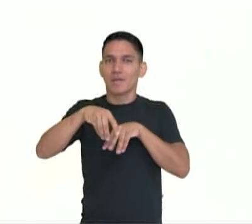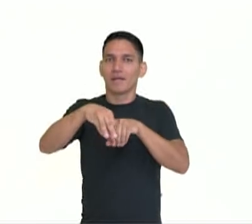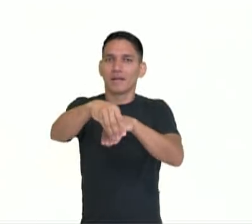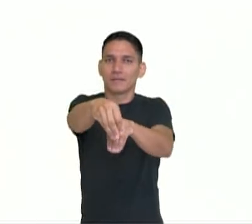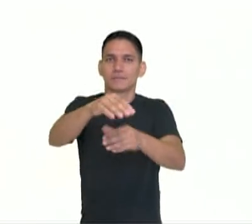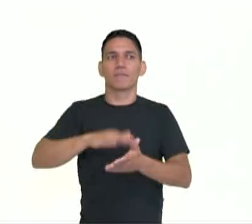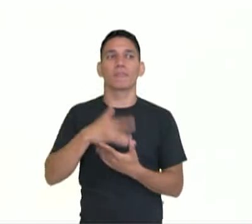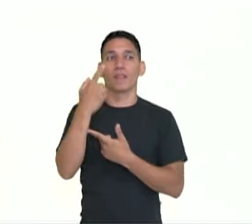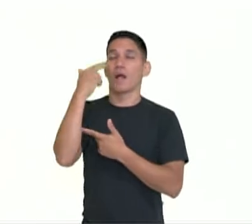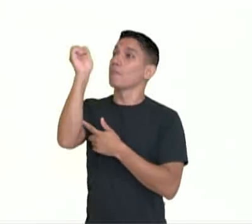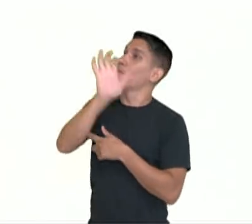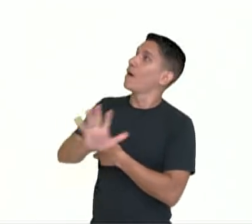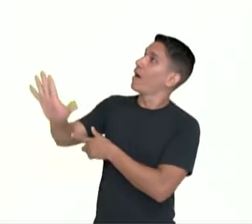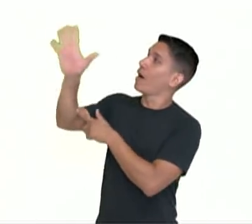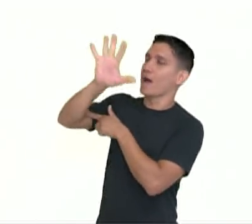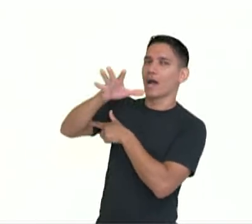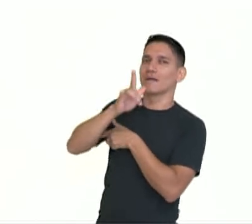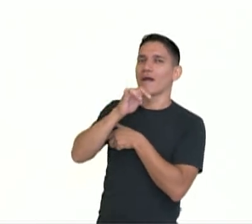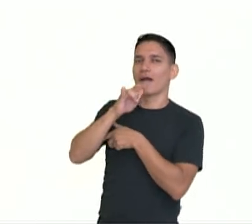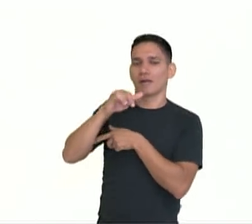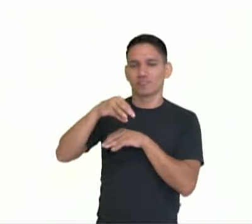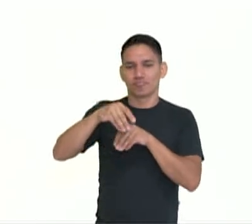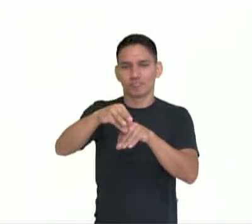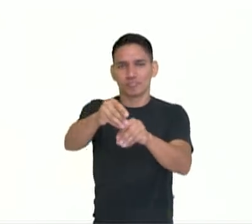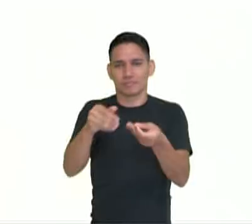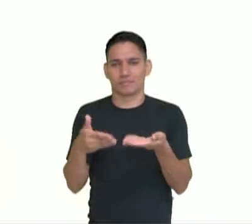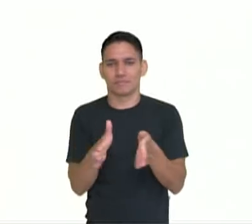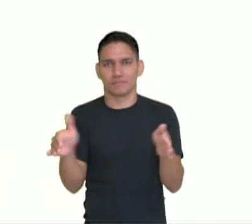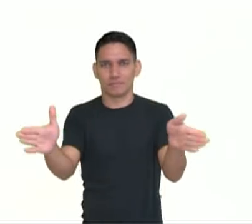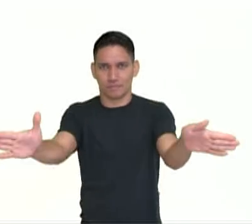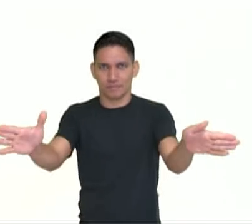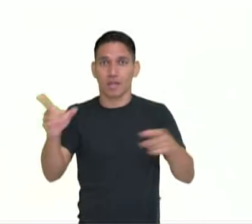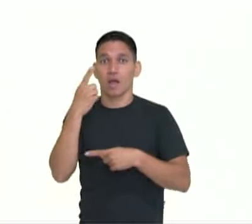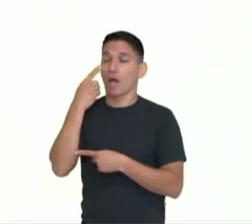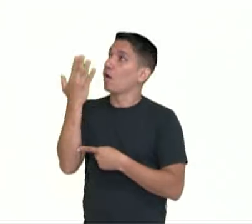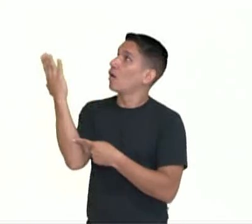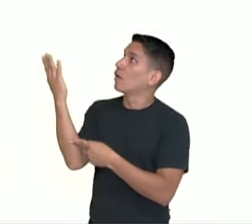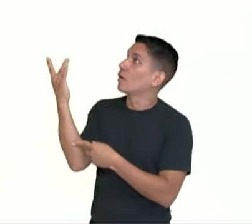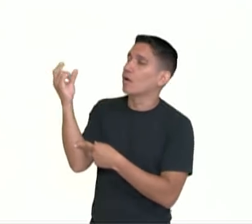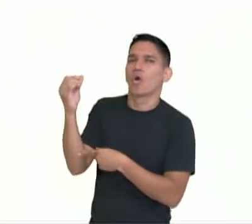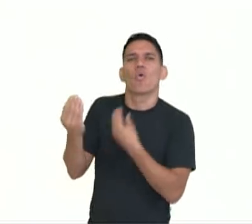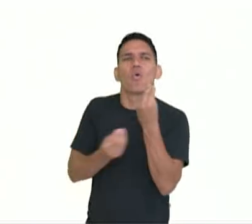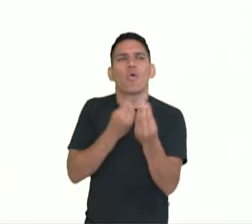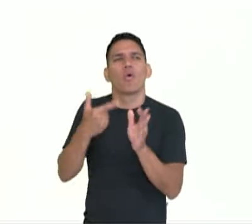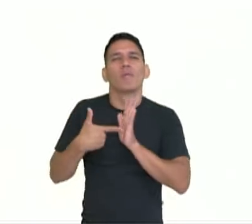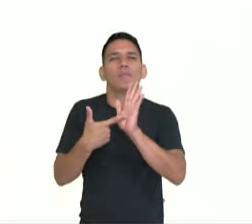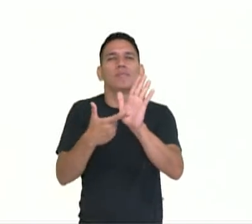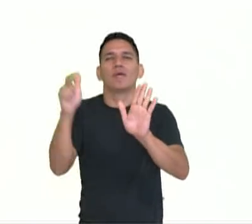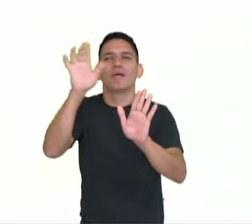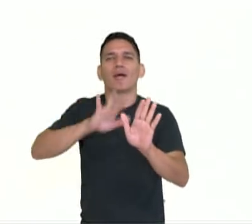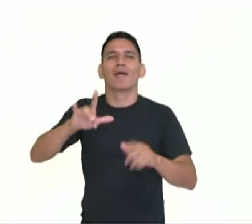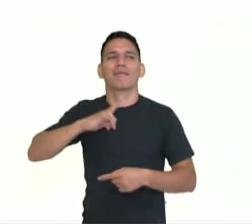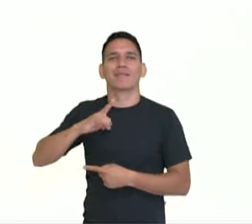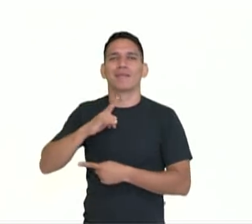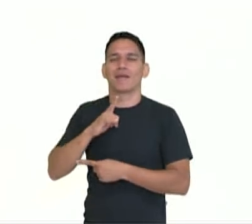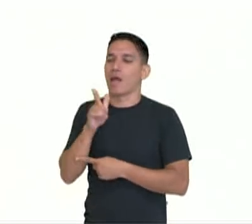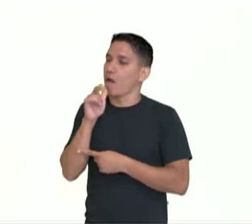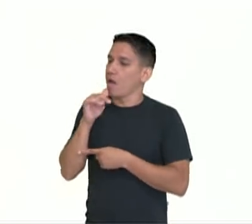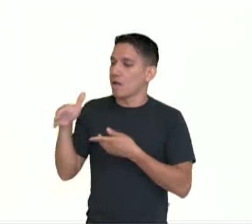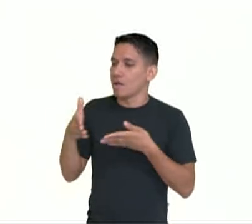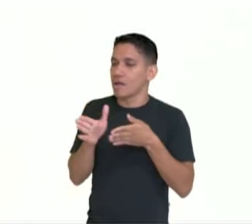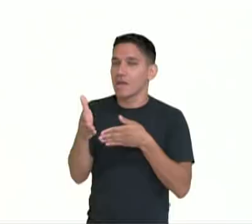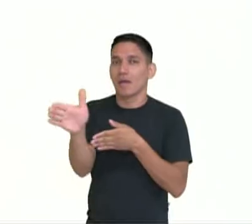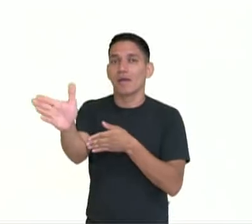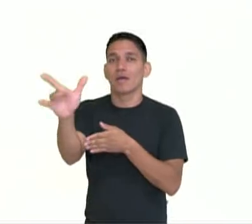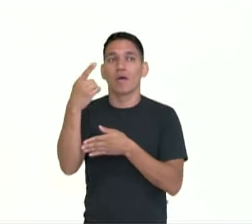temos aqui uma imagem da Mesopotâmia, tá? E ela mostra aqui, se vocês forem olhar, bem bacana, você tem aqui o rio Eufrates. Veja como as